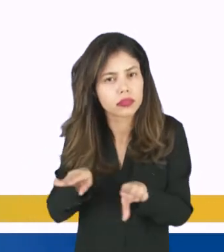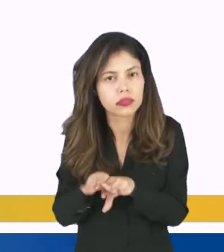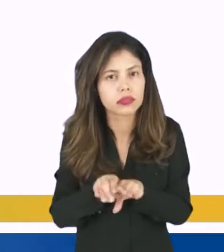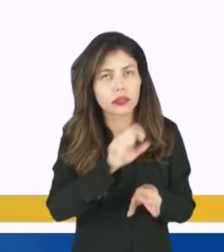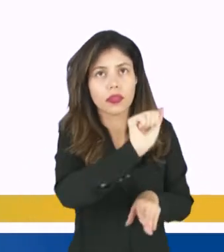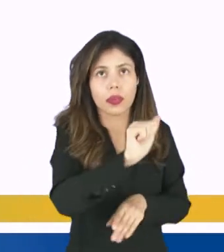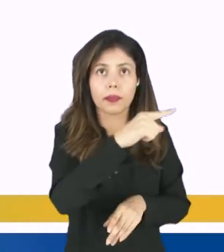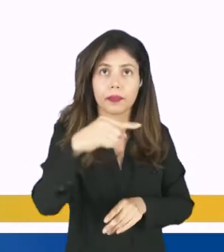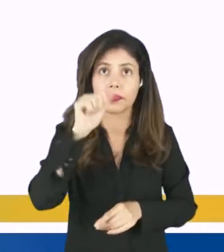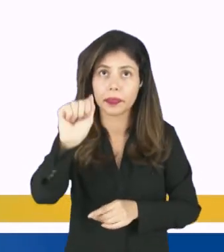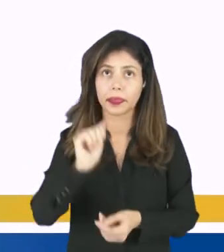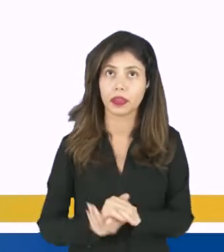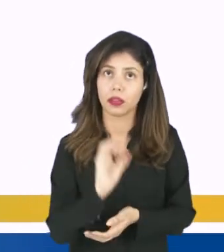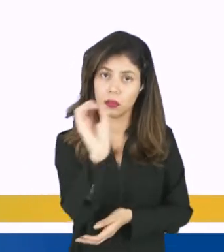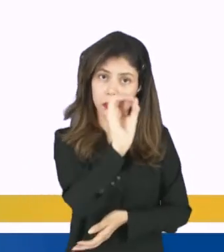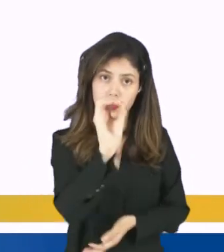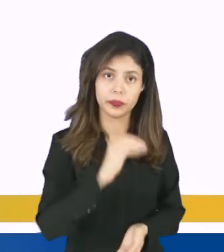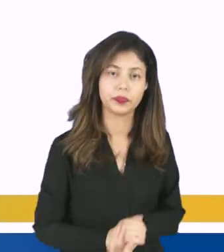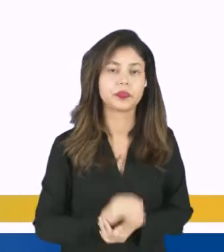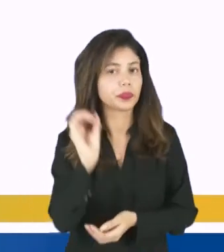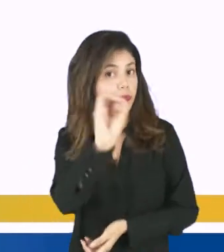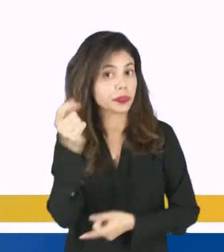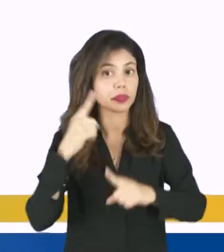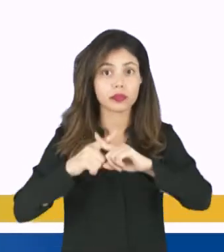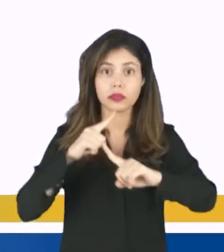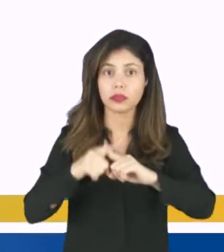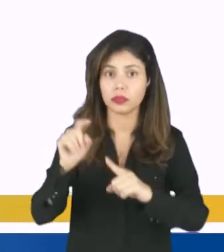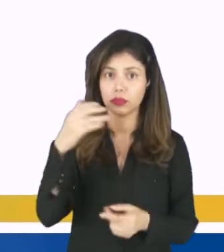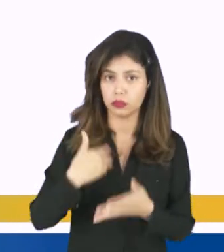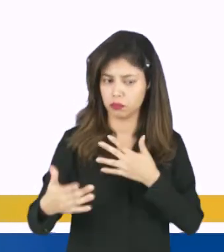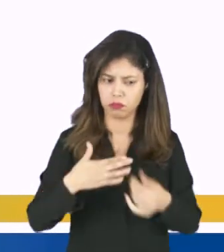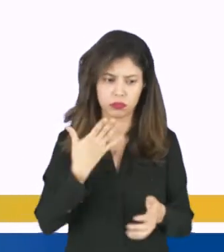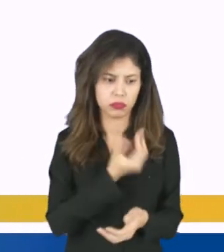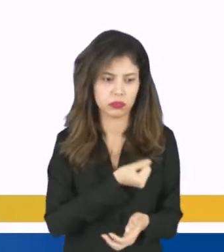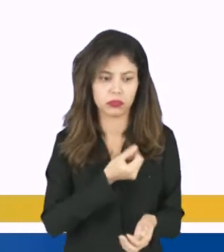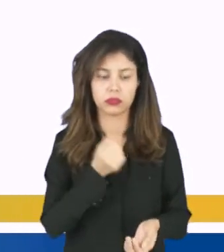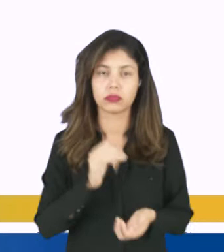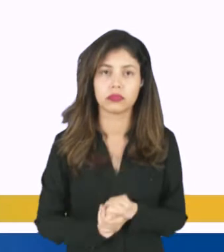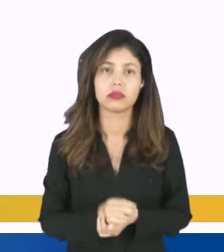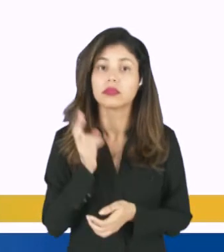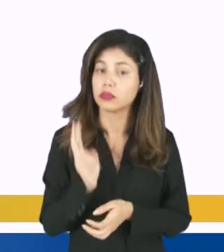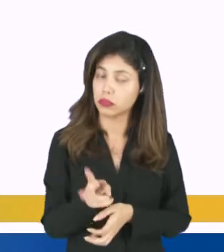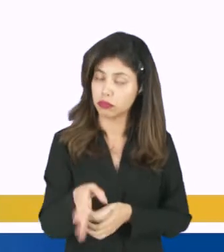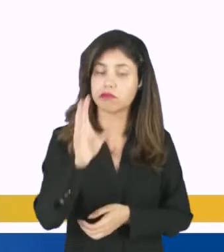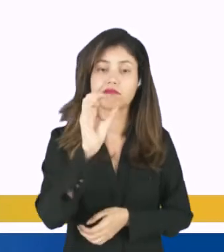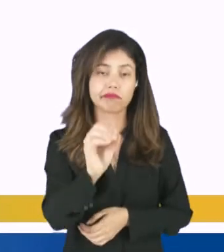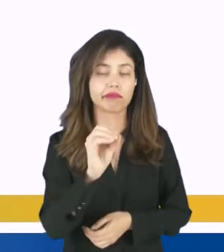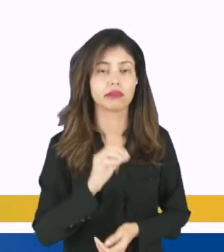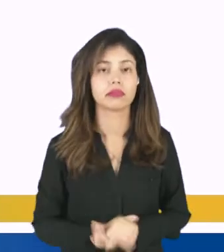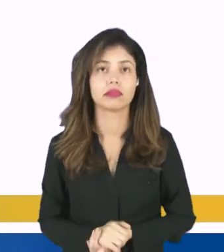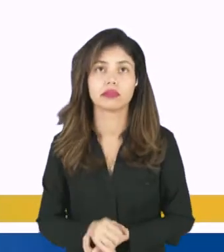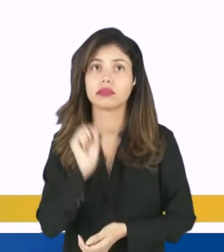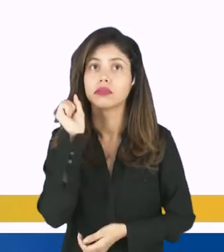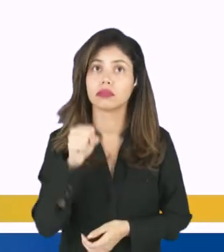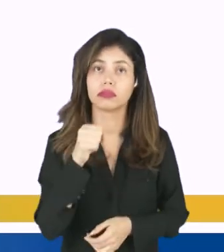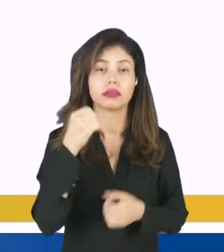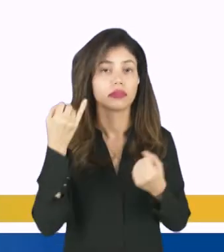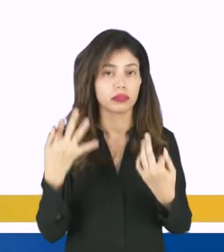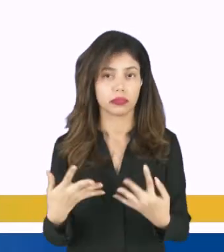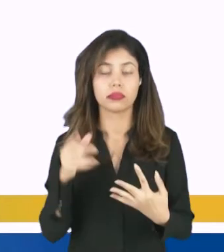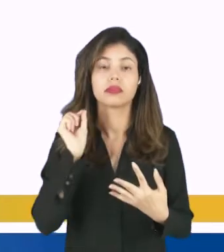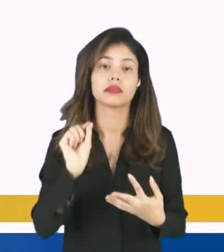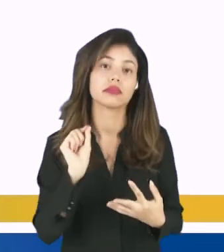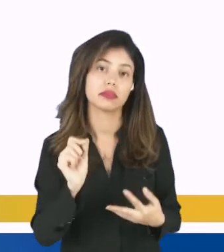de P de x, para quando o x for igual a A. Ou ainda, o meu R será igual a P de